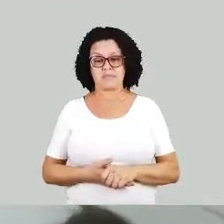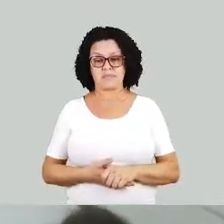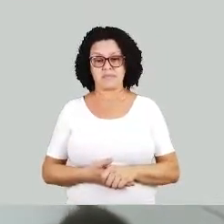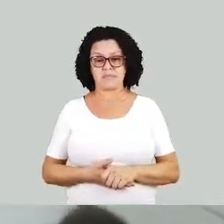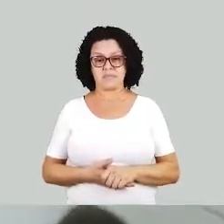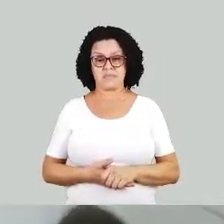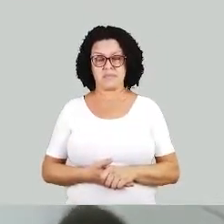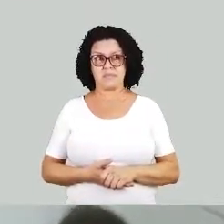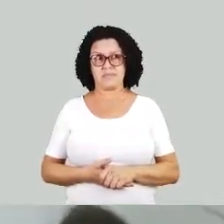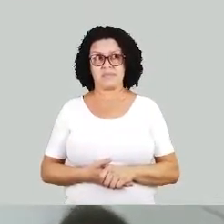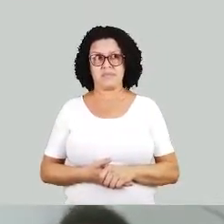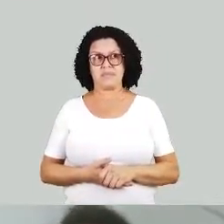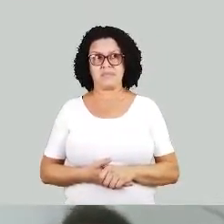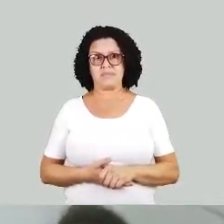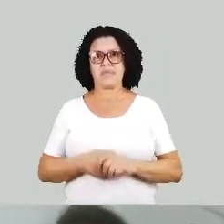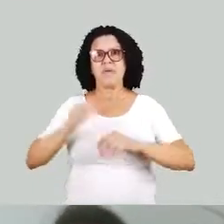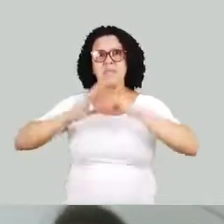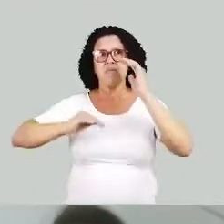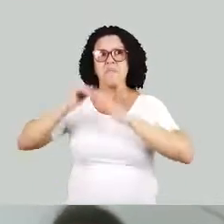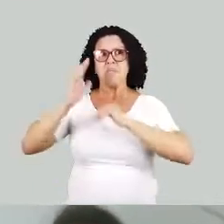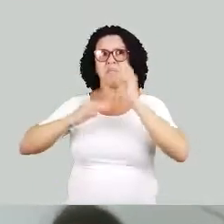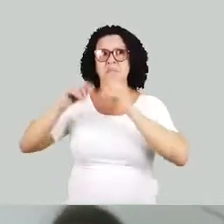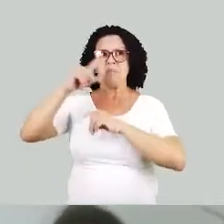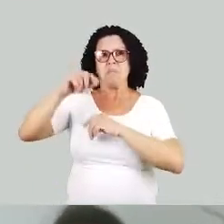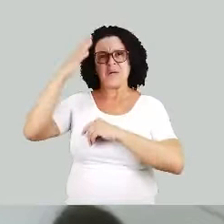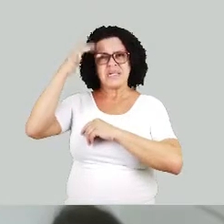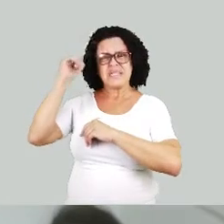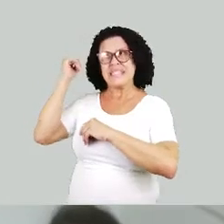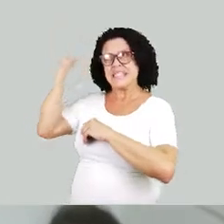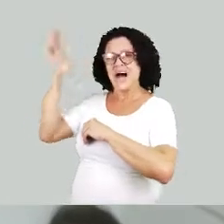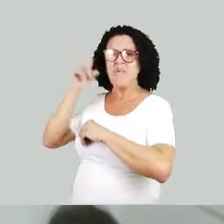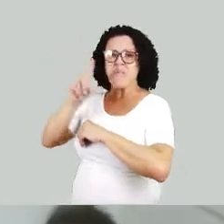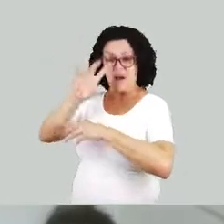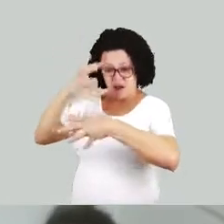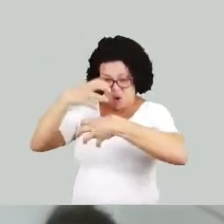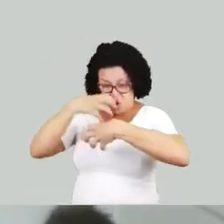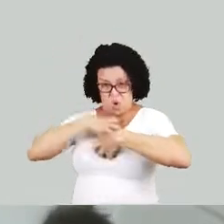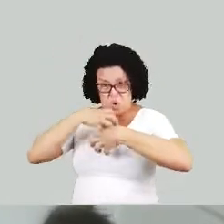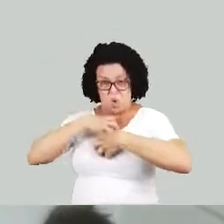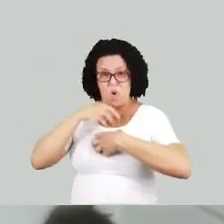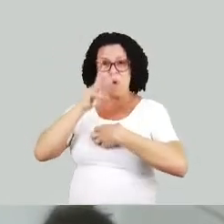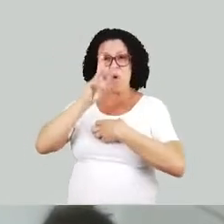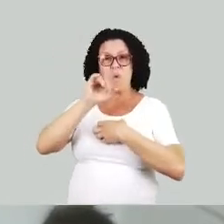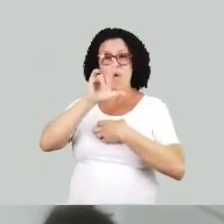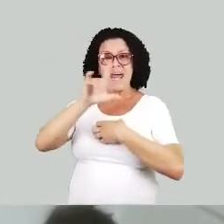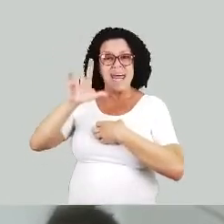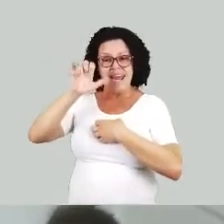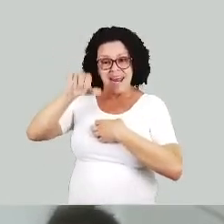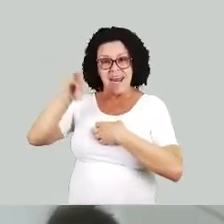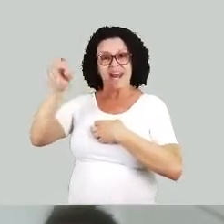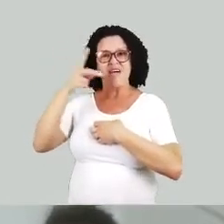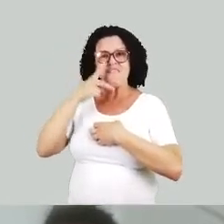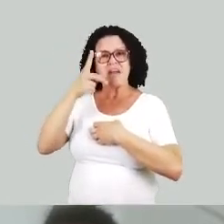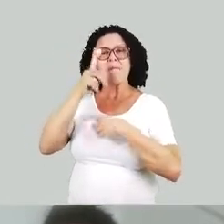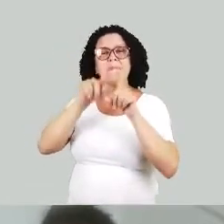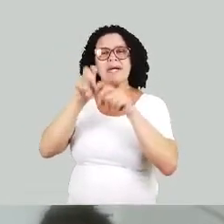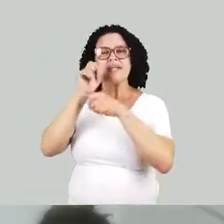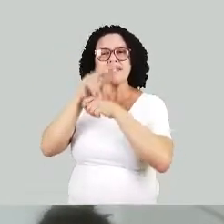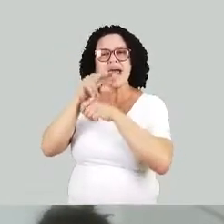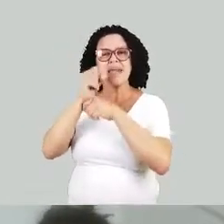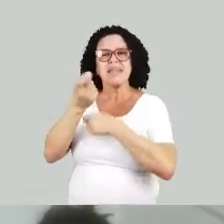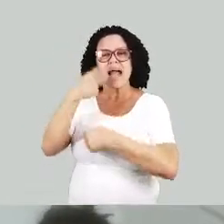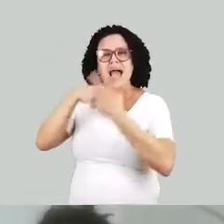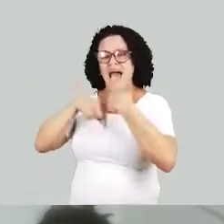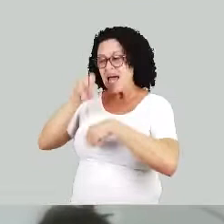William Shakespeare dizia que guardar ressentimento é como tomar veneno e esperar que o